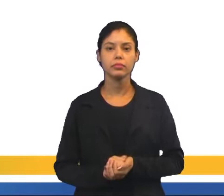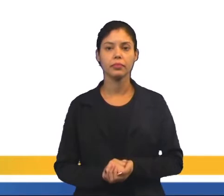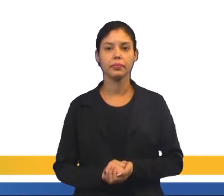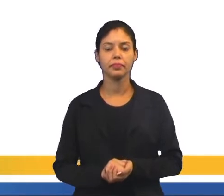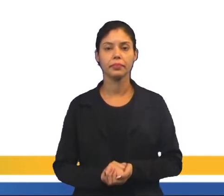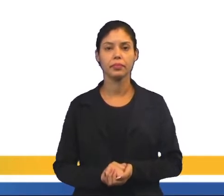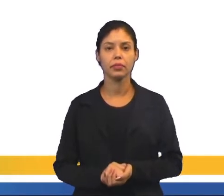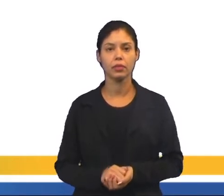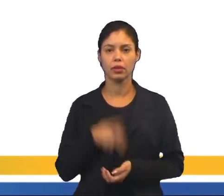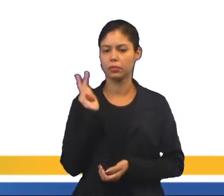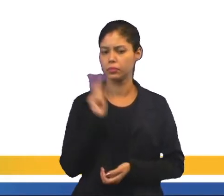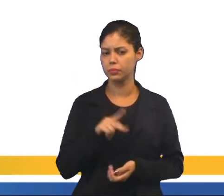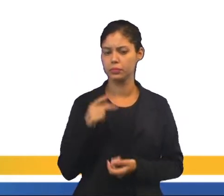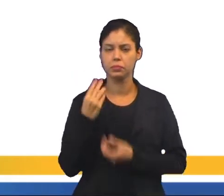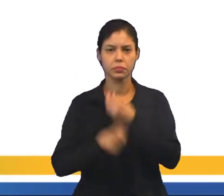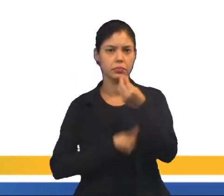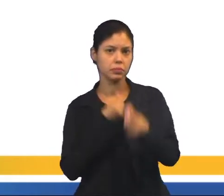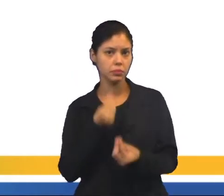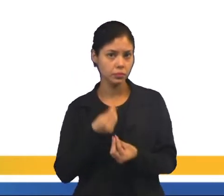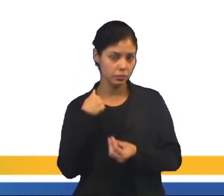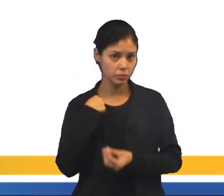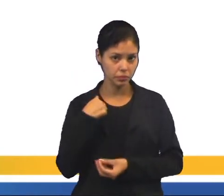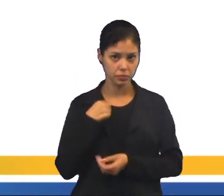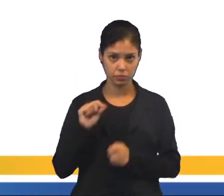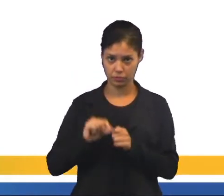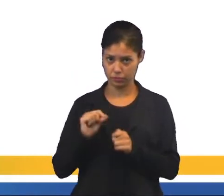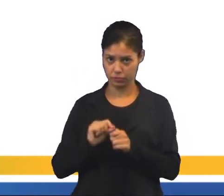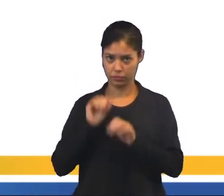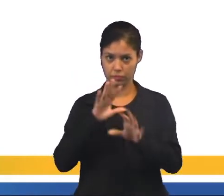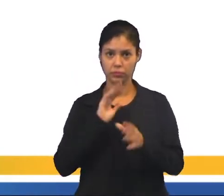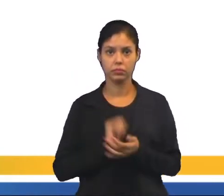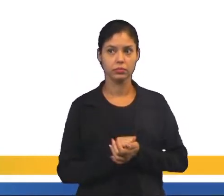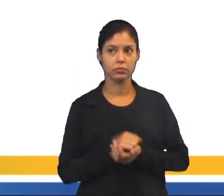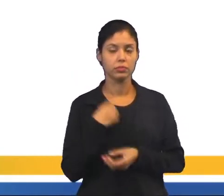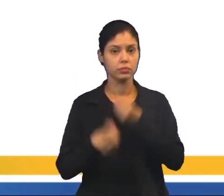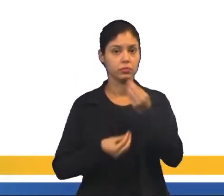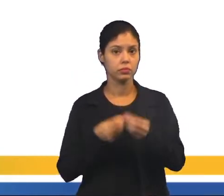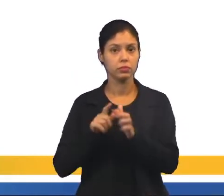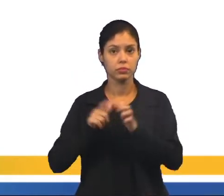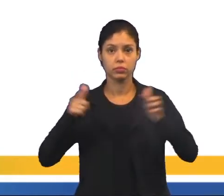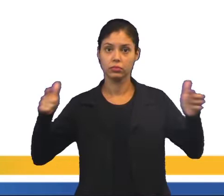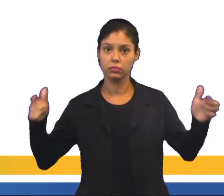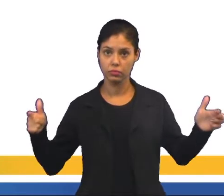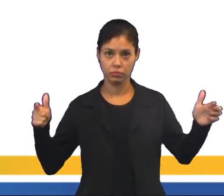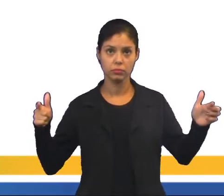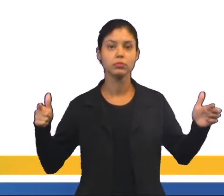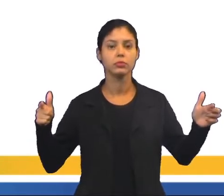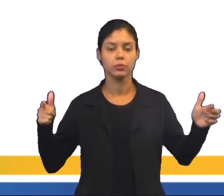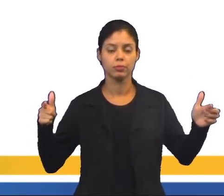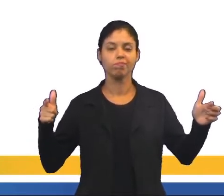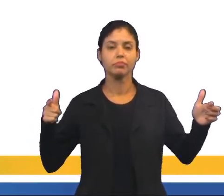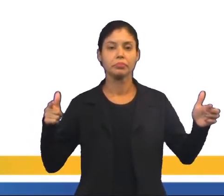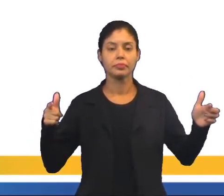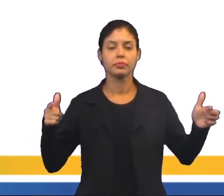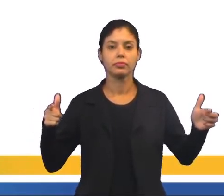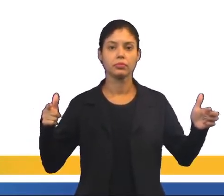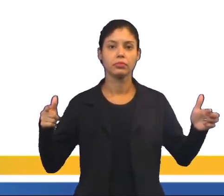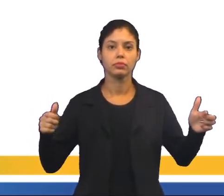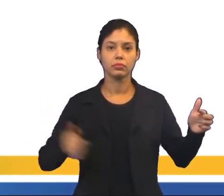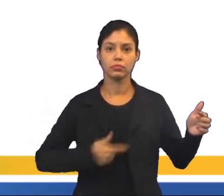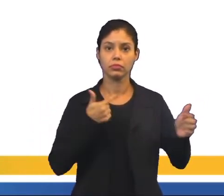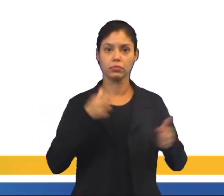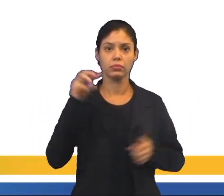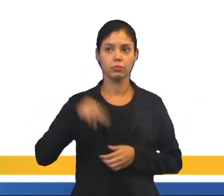maior. Ah, professora, então como que eu vou fazer? Tanto a sua largura, na largura nós temos aí o quê?